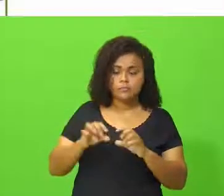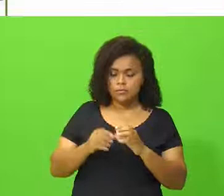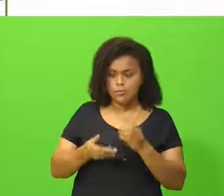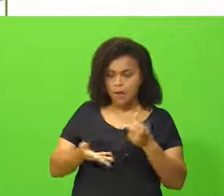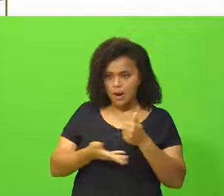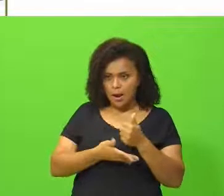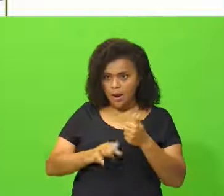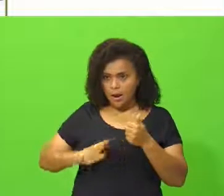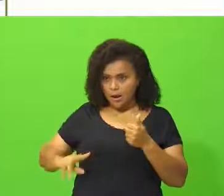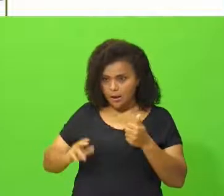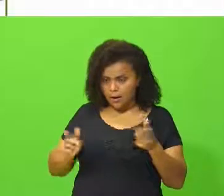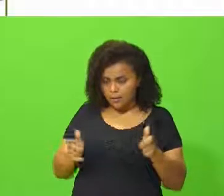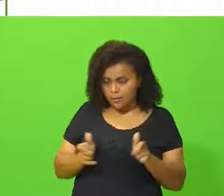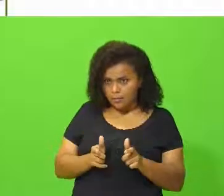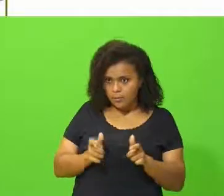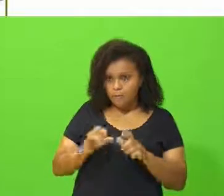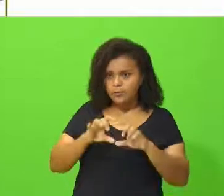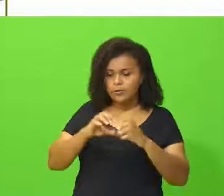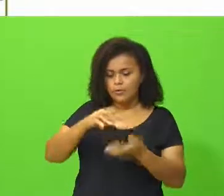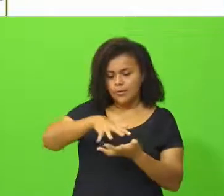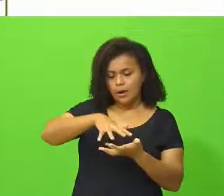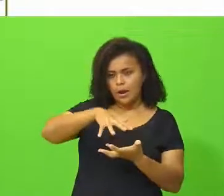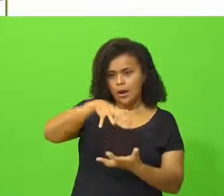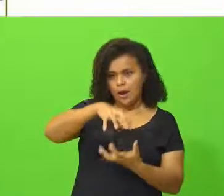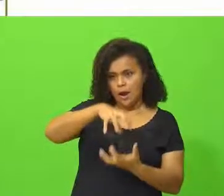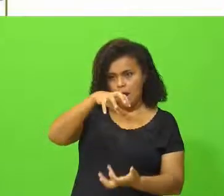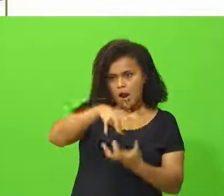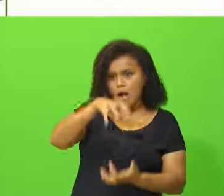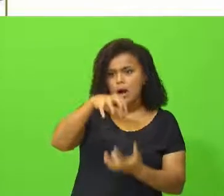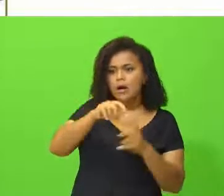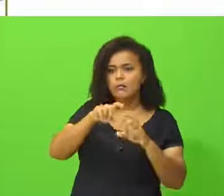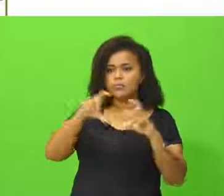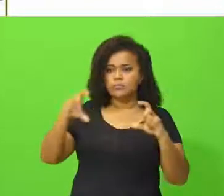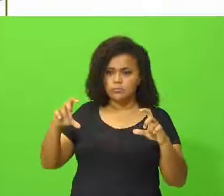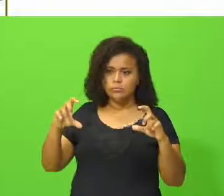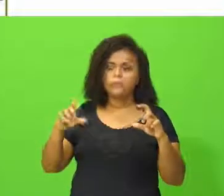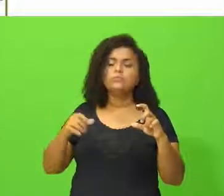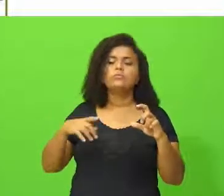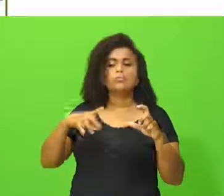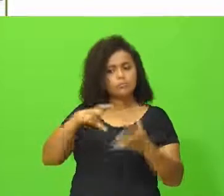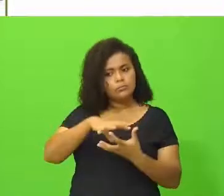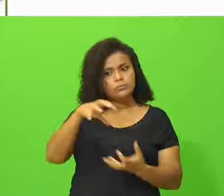como em 1980, que eram jovens. Passam a ser, nesse caso, os